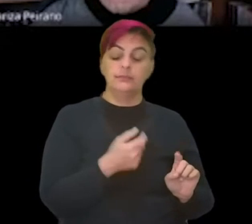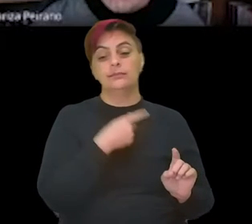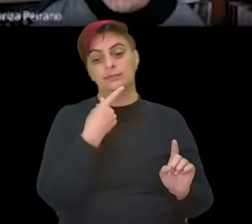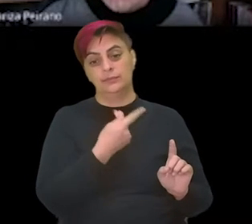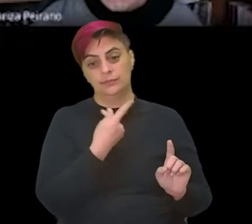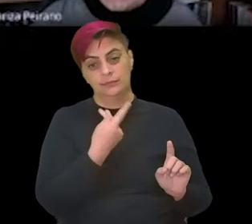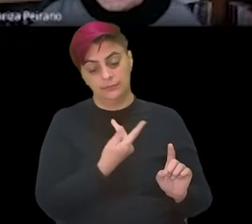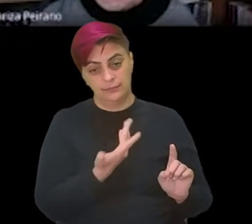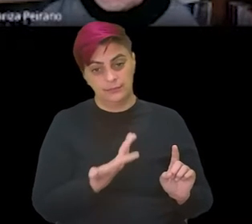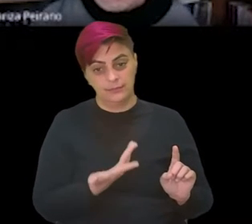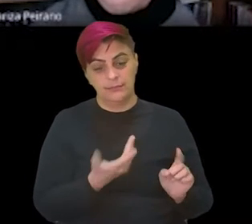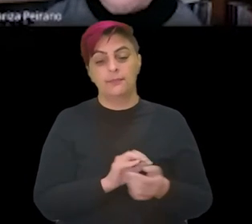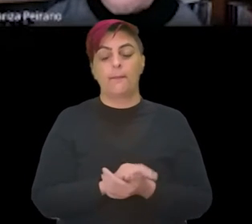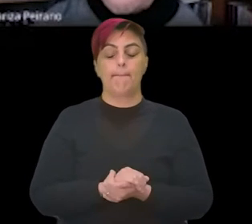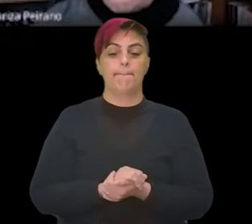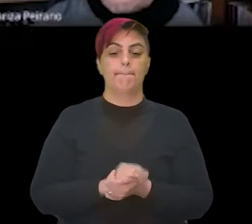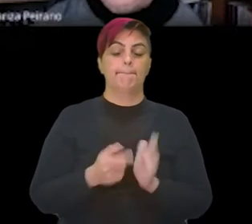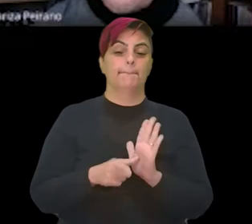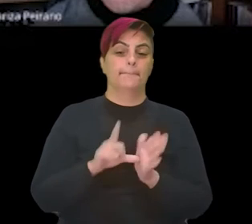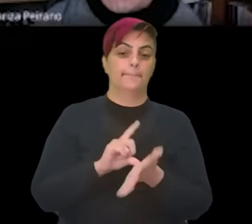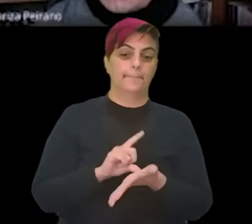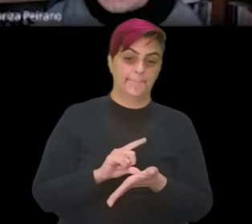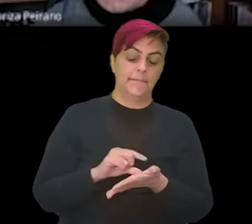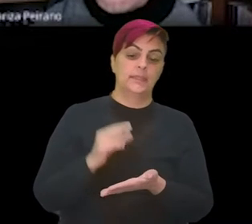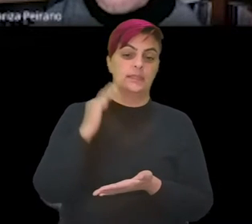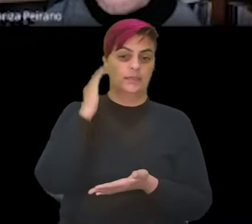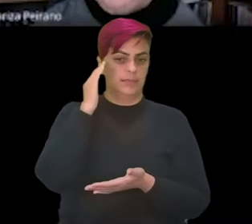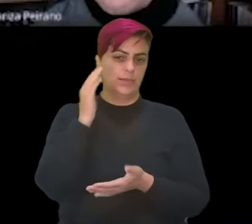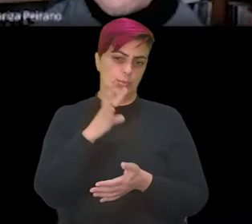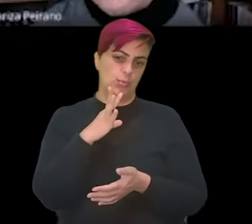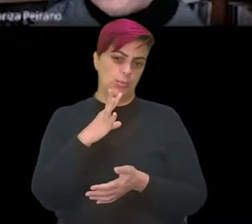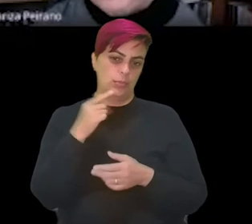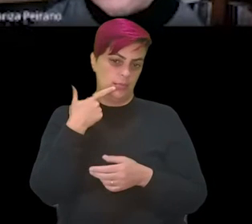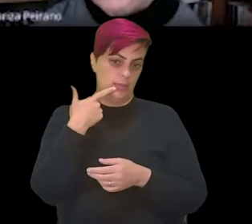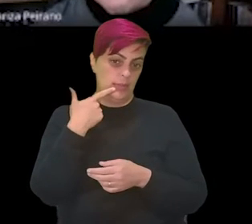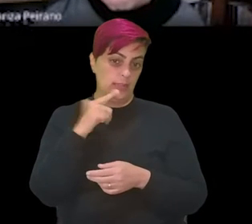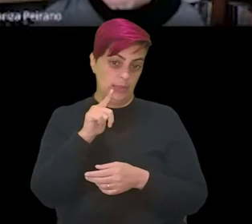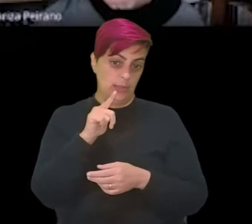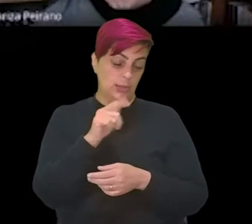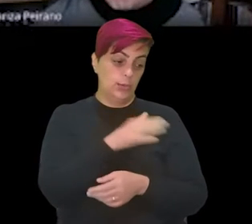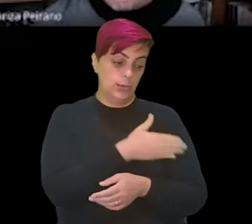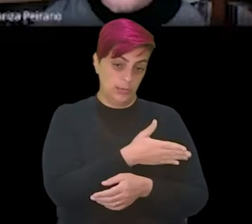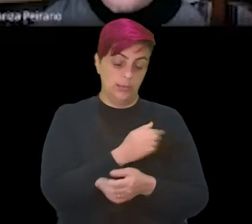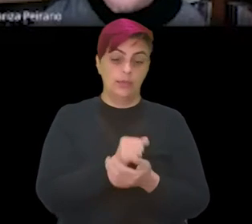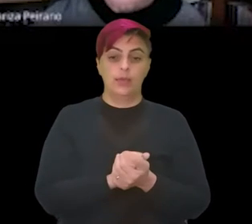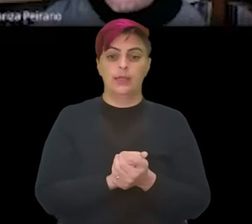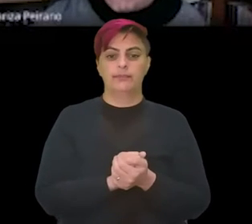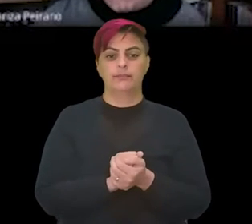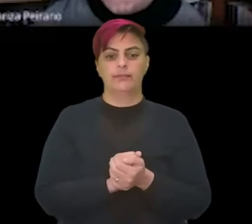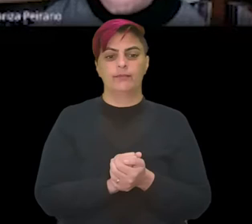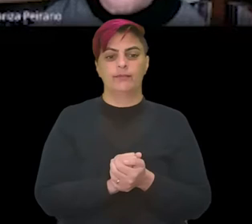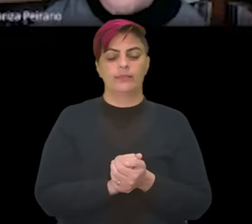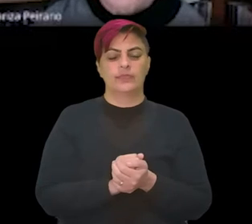que usou no início para se comunicar, antes de saber falar a língua local, era precário